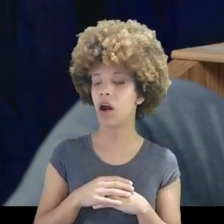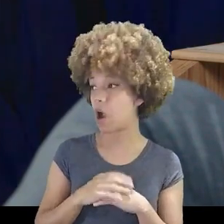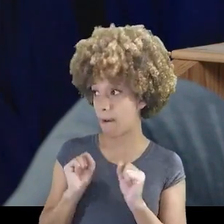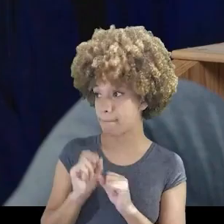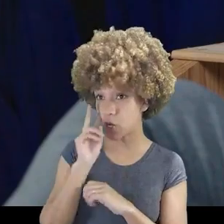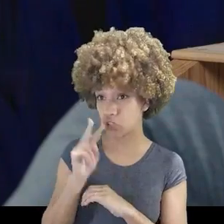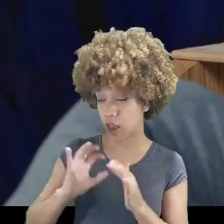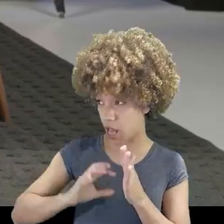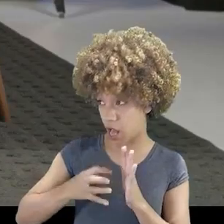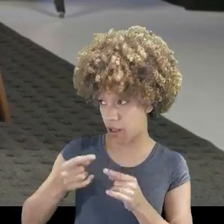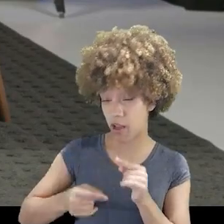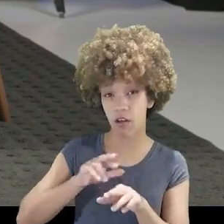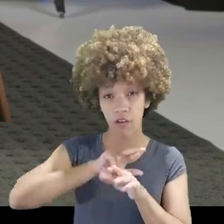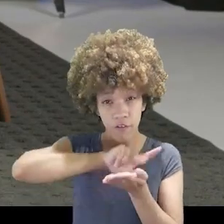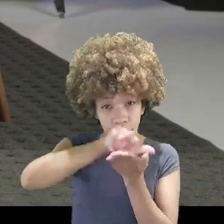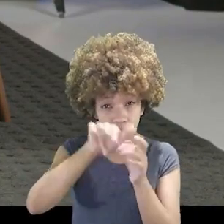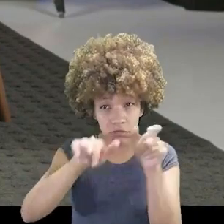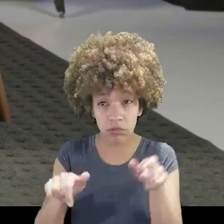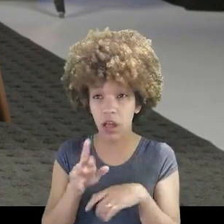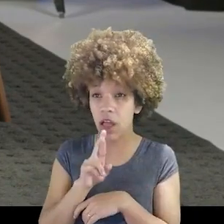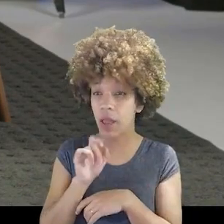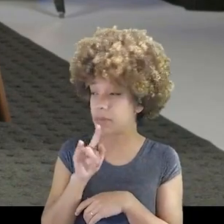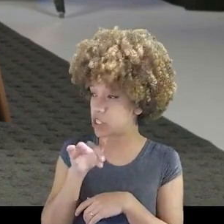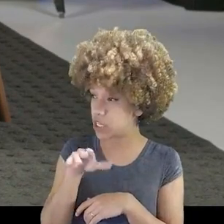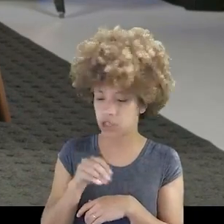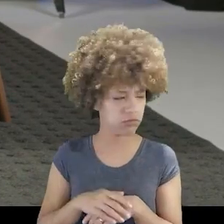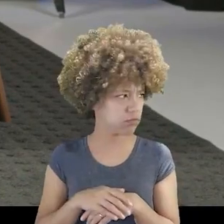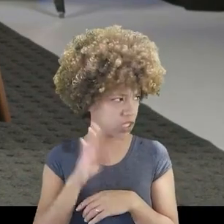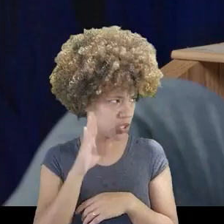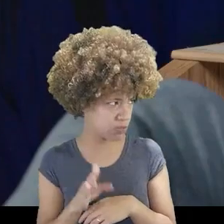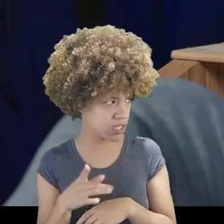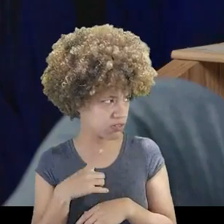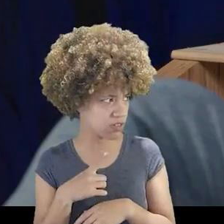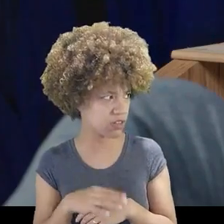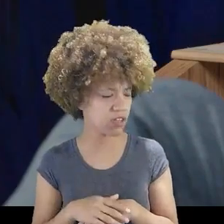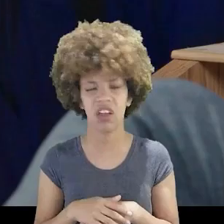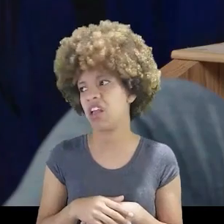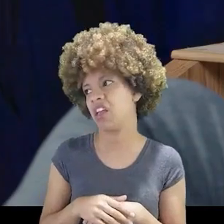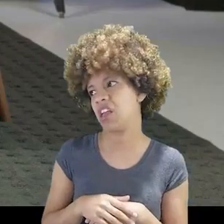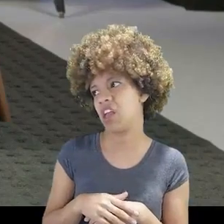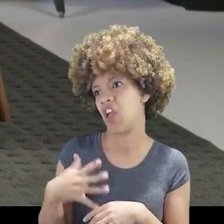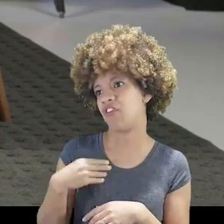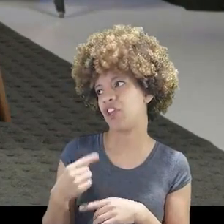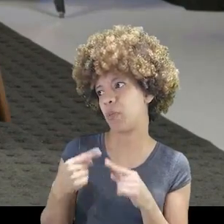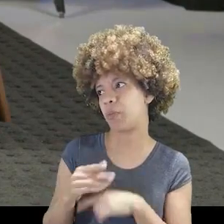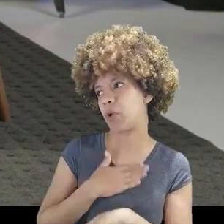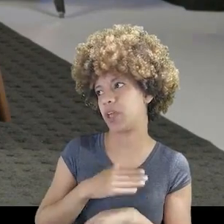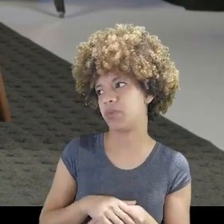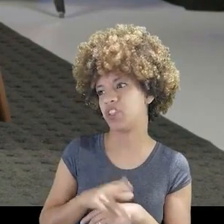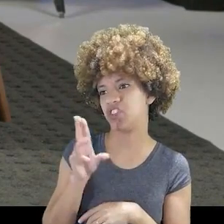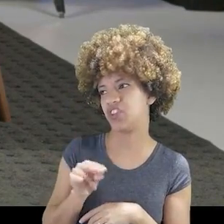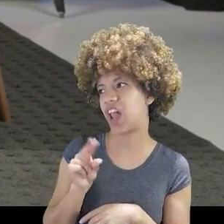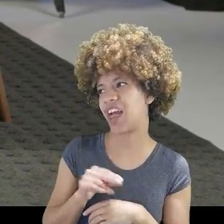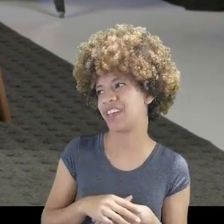vários políticos inclusive fazendo sua que te vendo e no Brasil prefiro não falar meu filho me proíbe